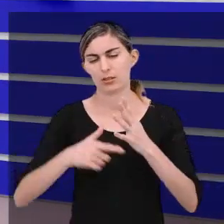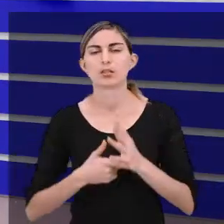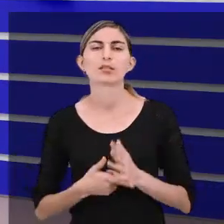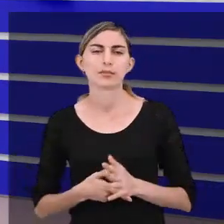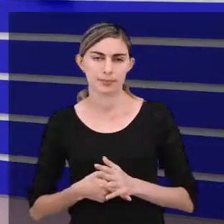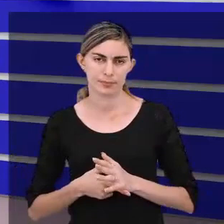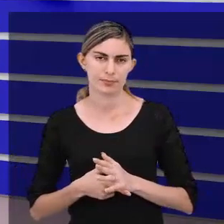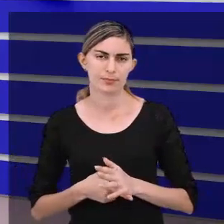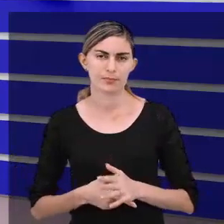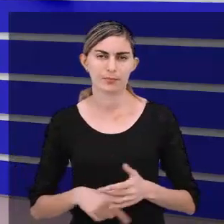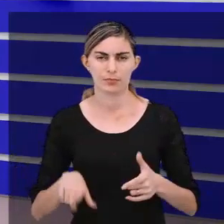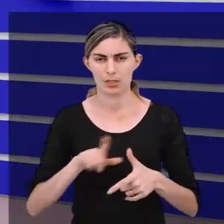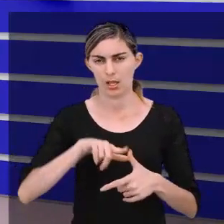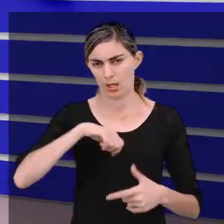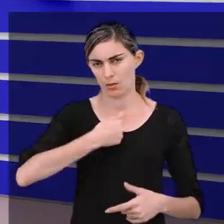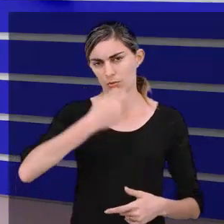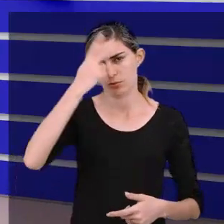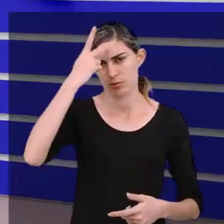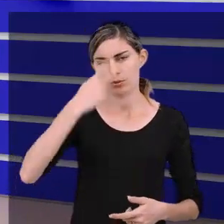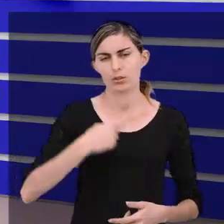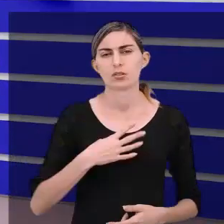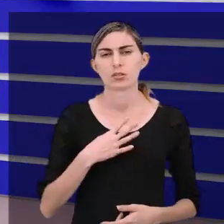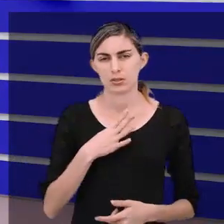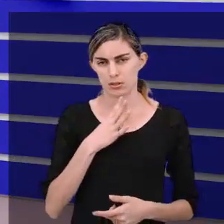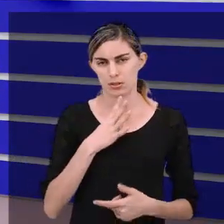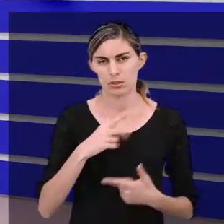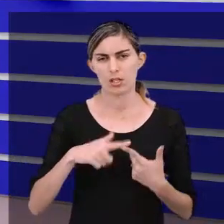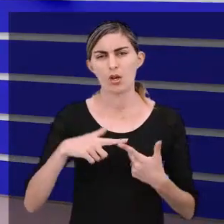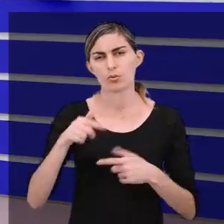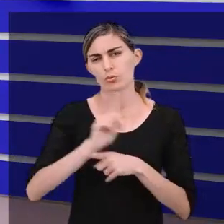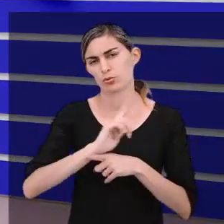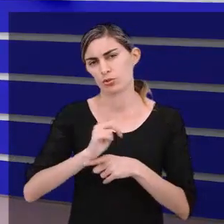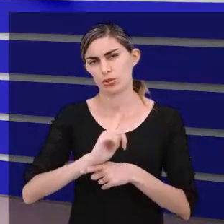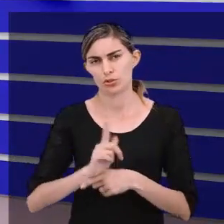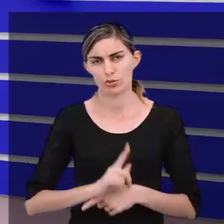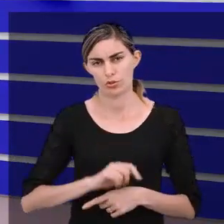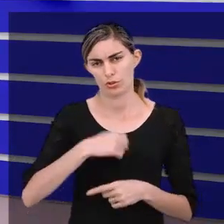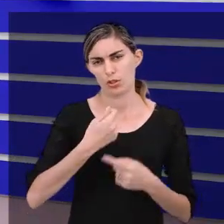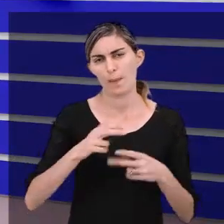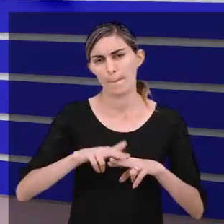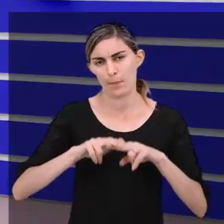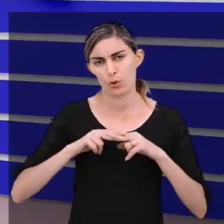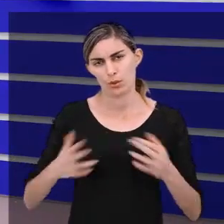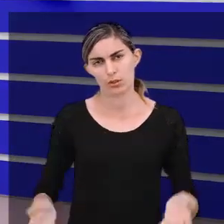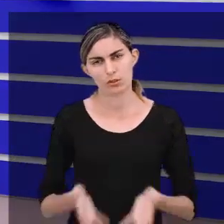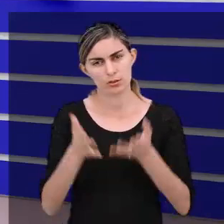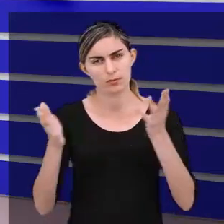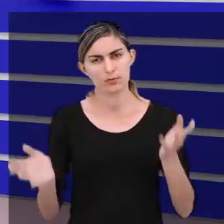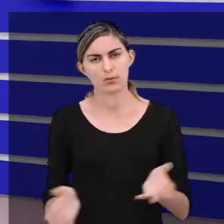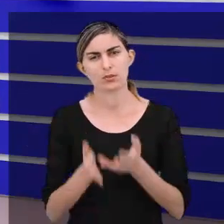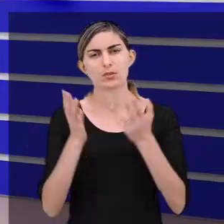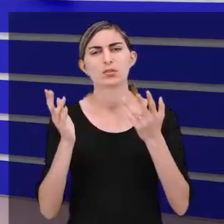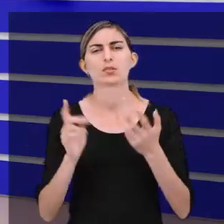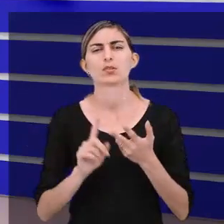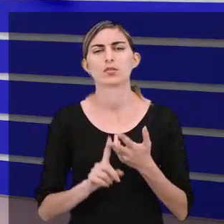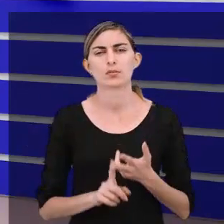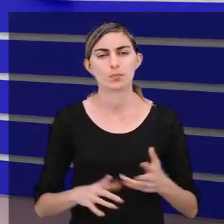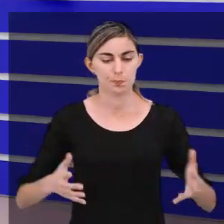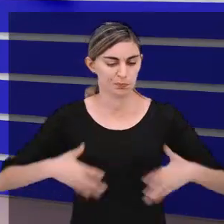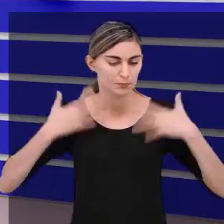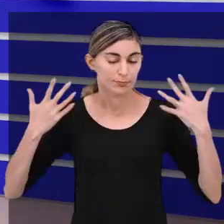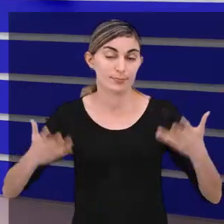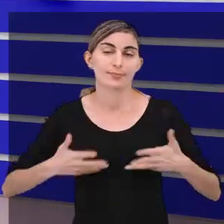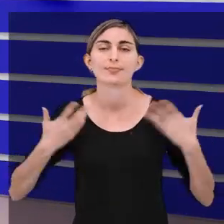elementos, né? O autoconhecimento, a autogestão, a motivação, né? O entusiasmo, como